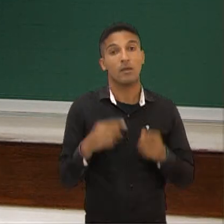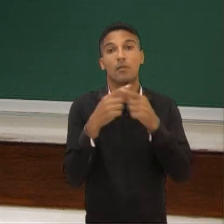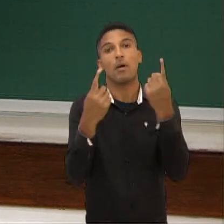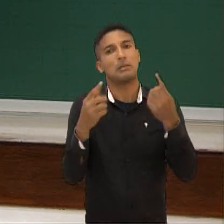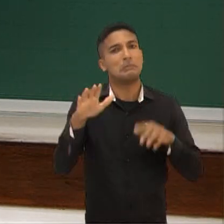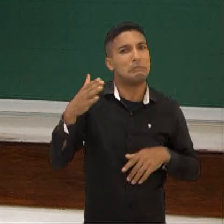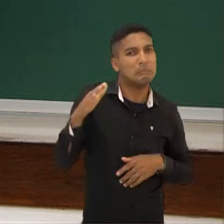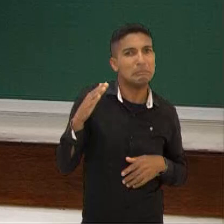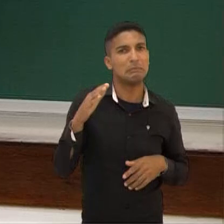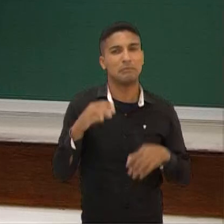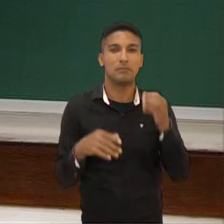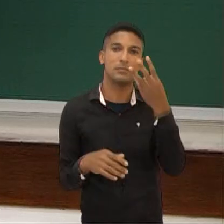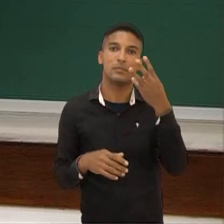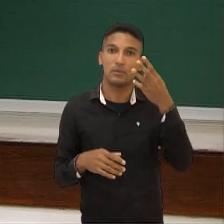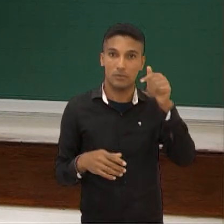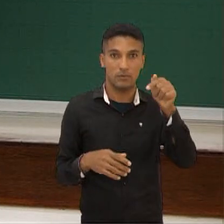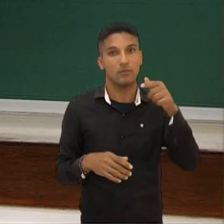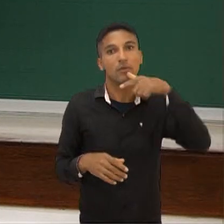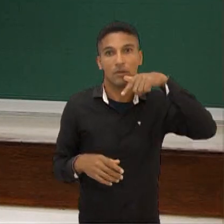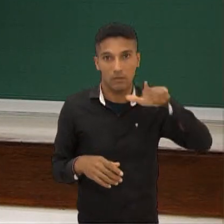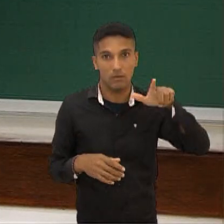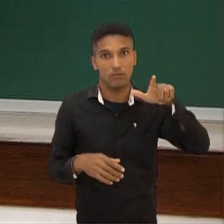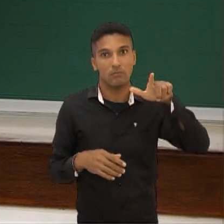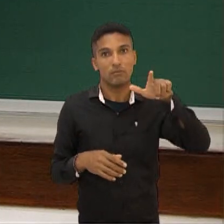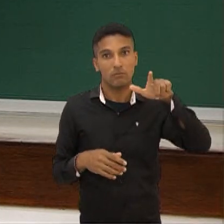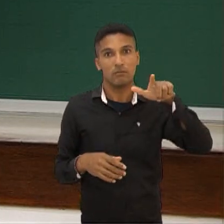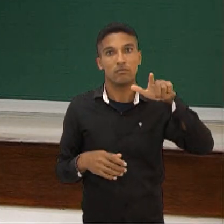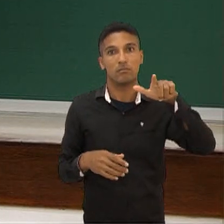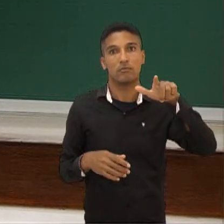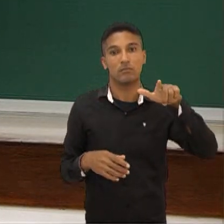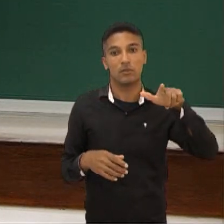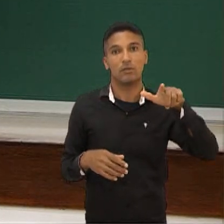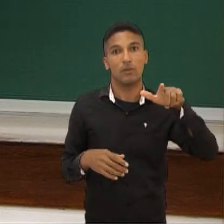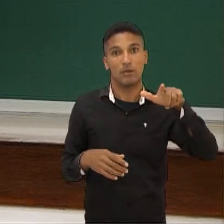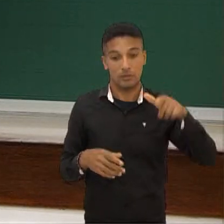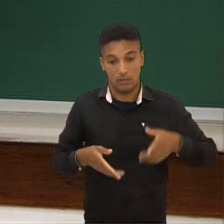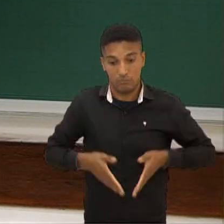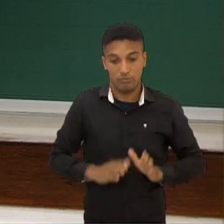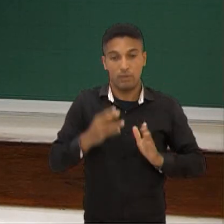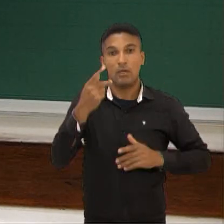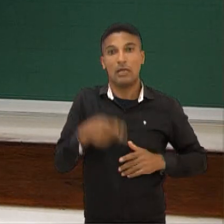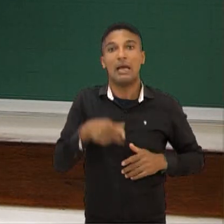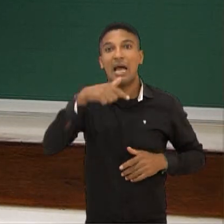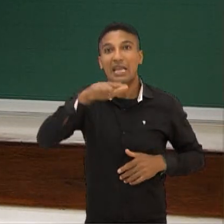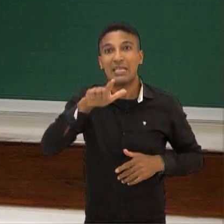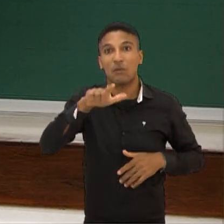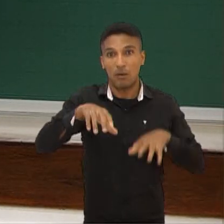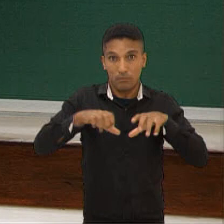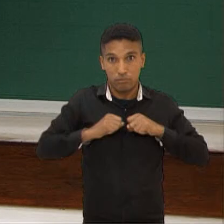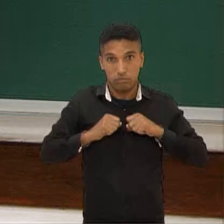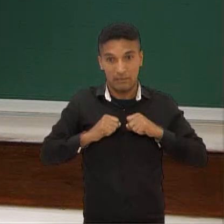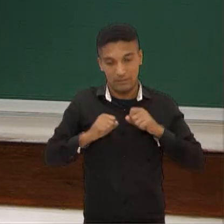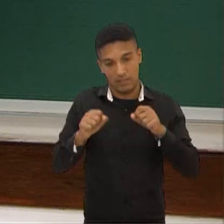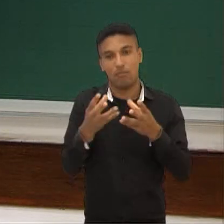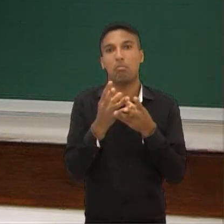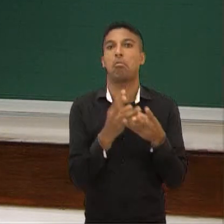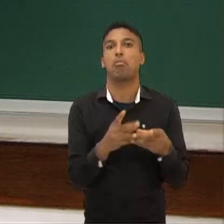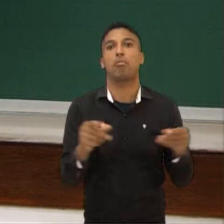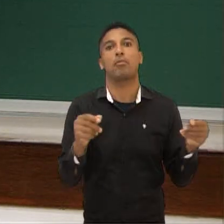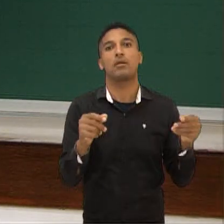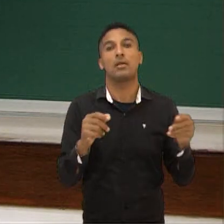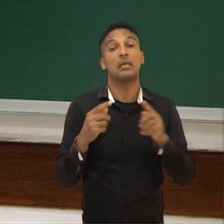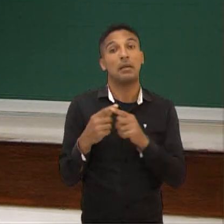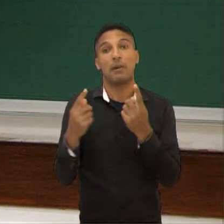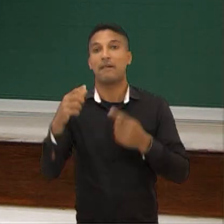al menos 37 línguas nativas se han extinguido e que 27 de las sobrevivientes estão